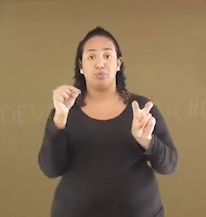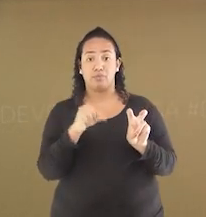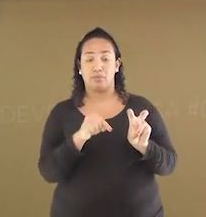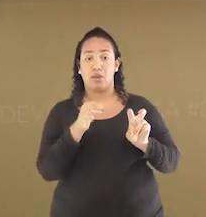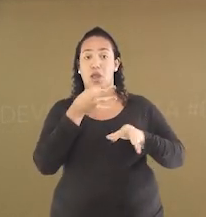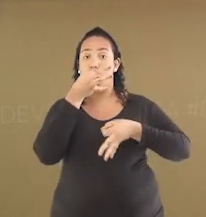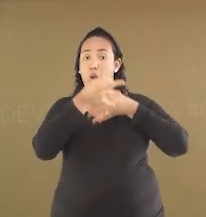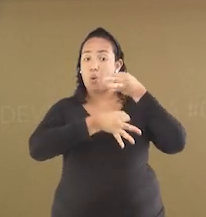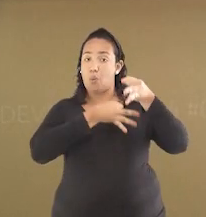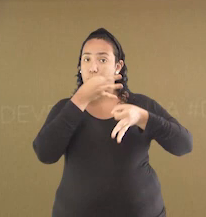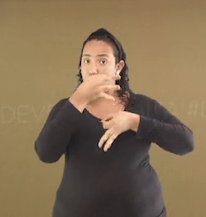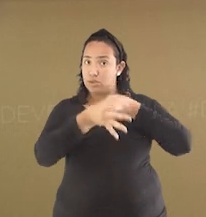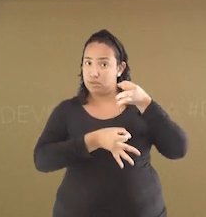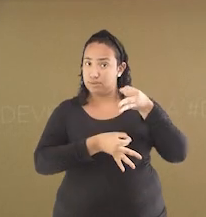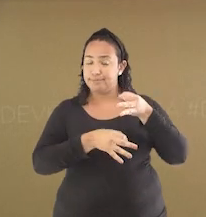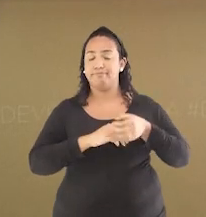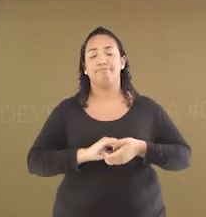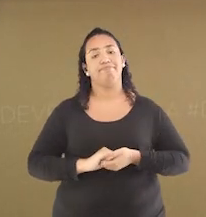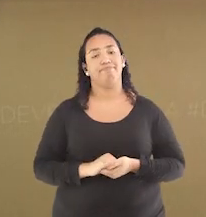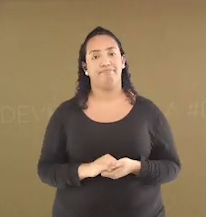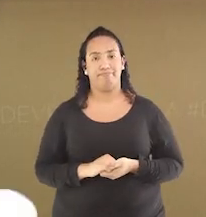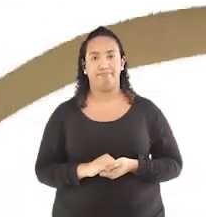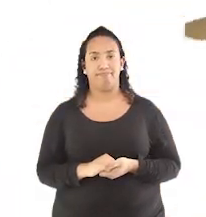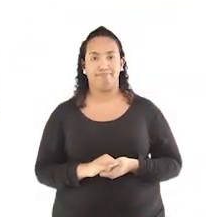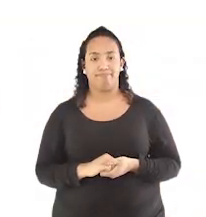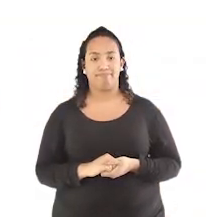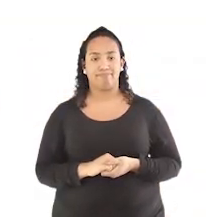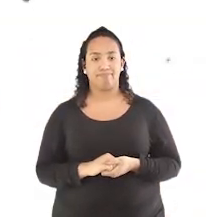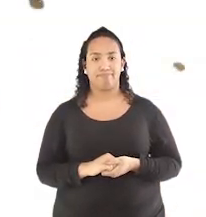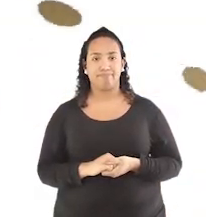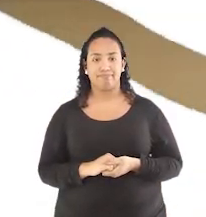a avaliação crítica da obra.